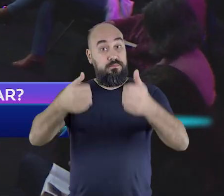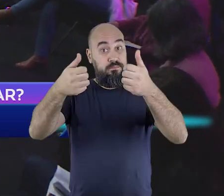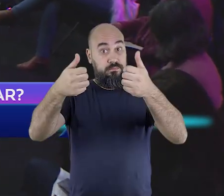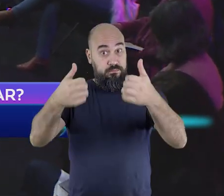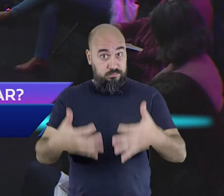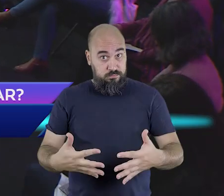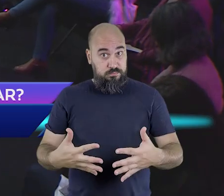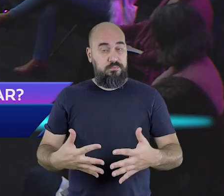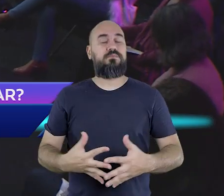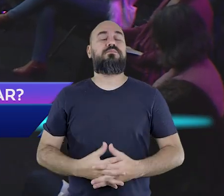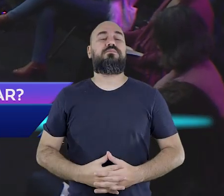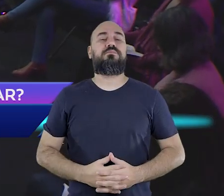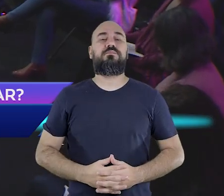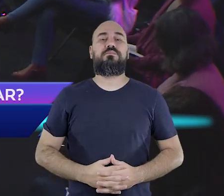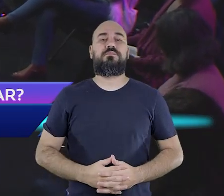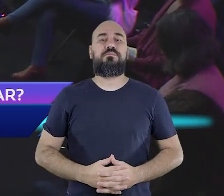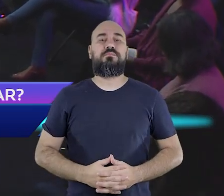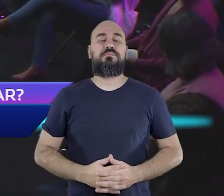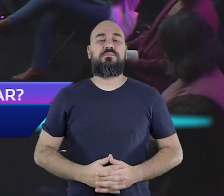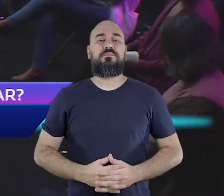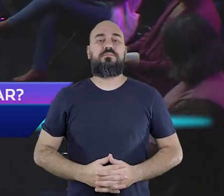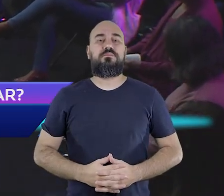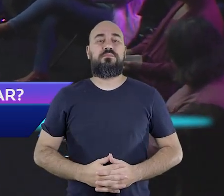Diz assim a Bíblia, versículo 28.